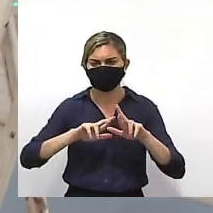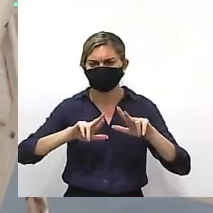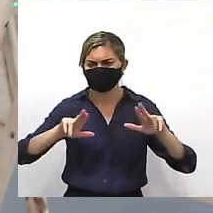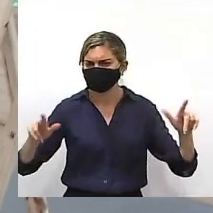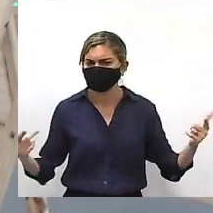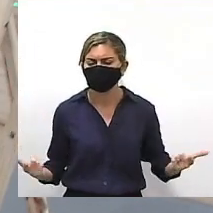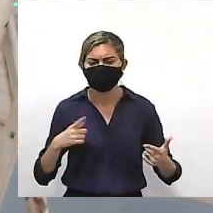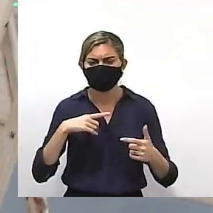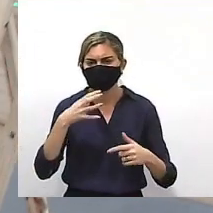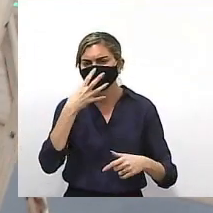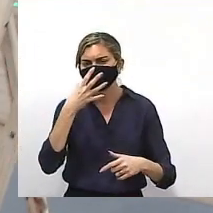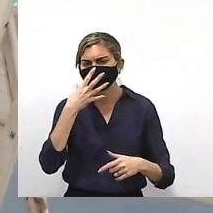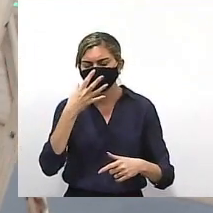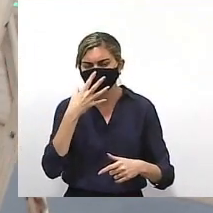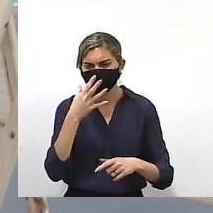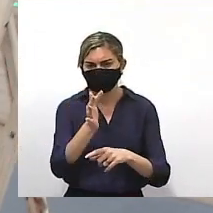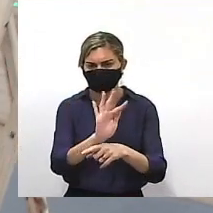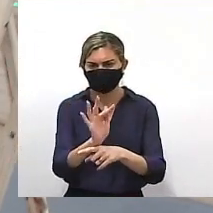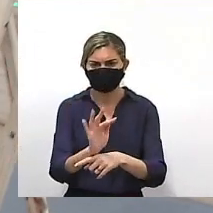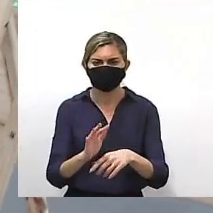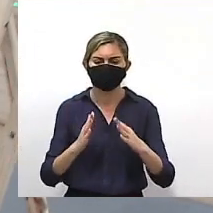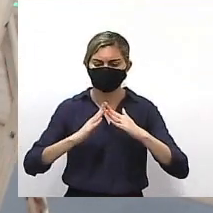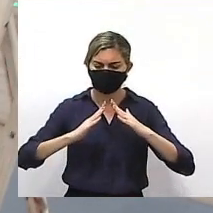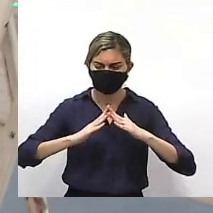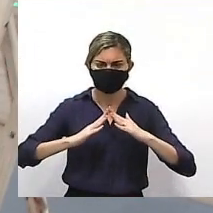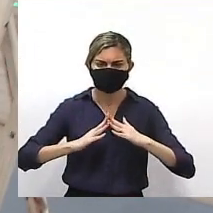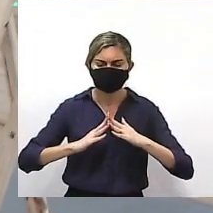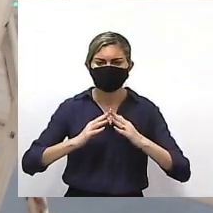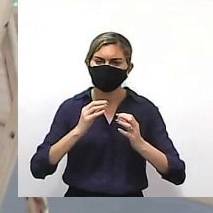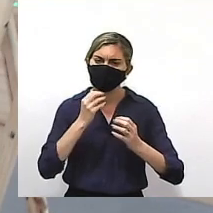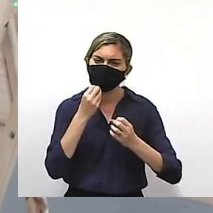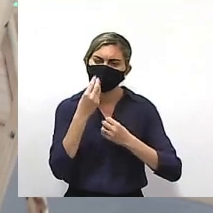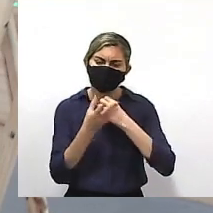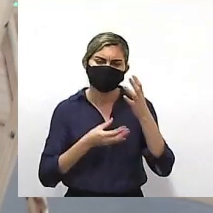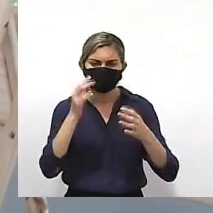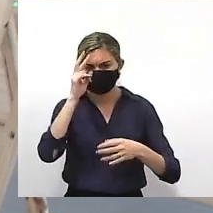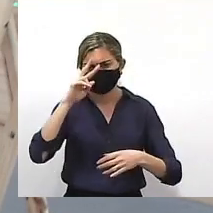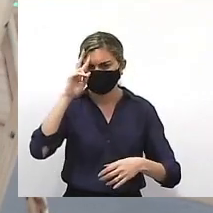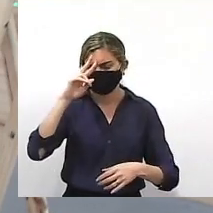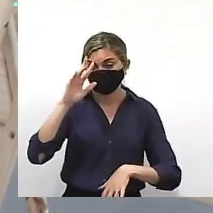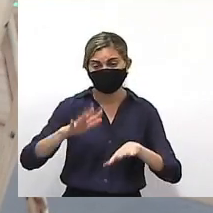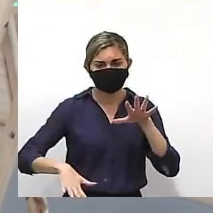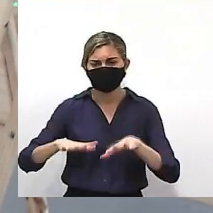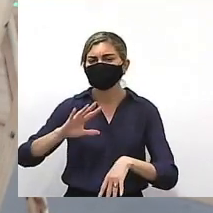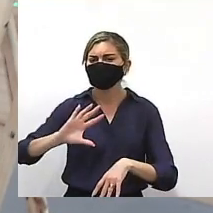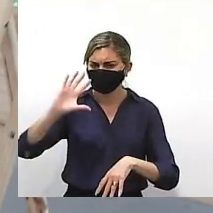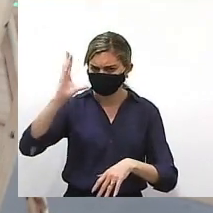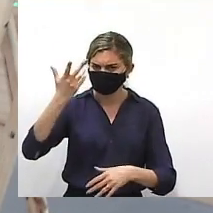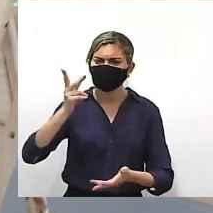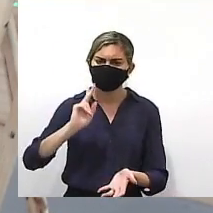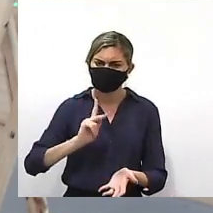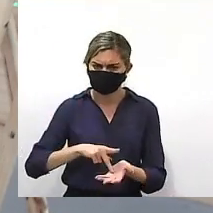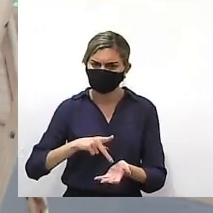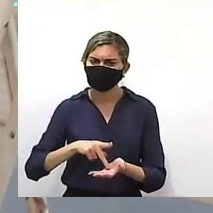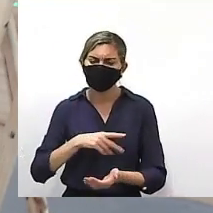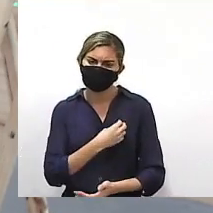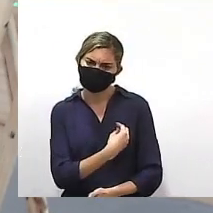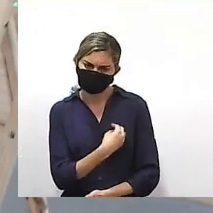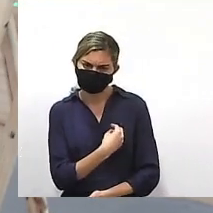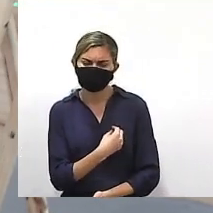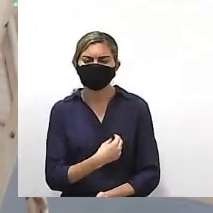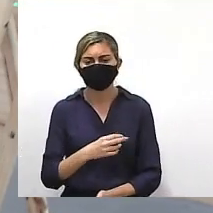streaming, onde a gente assiste o filme em casa, contando histórias que às vezes acontecem na vida real,